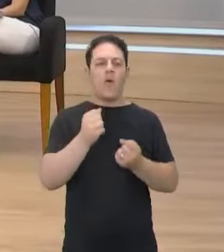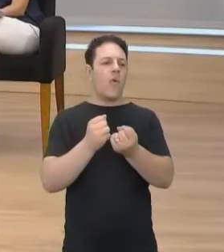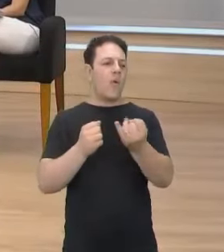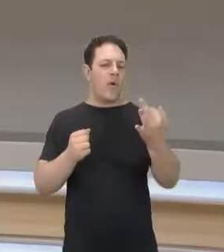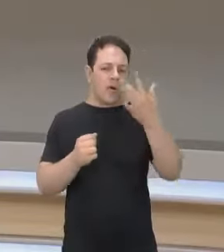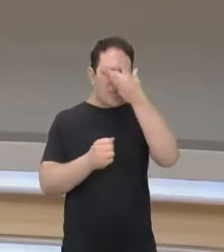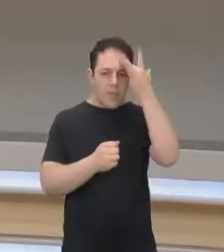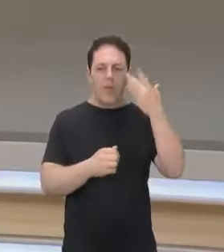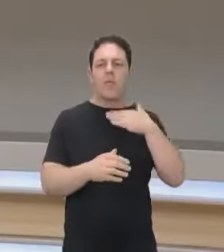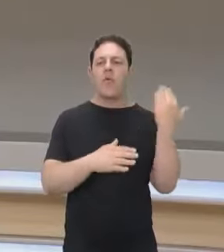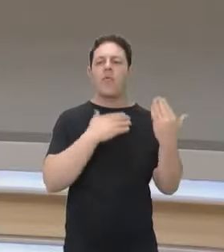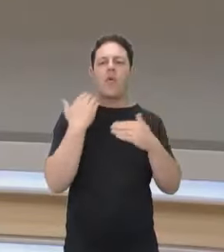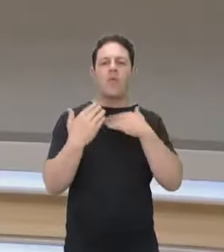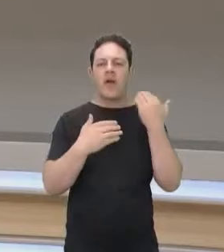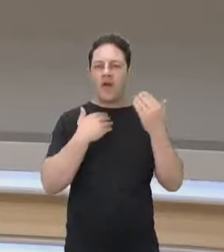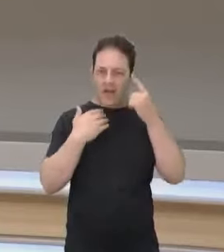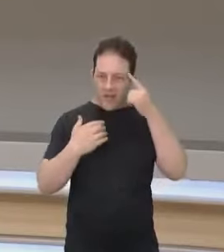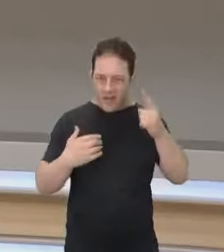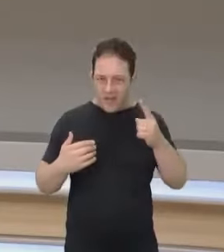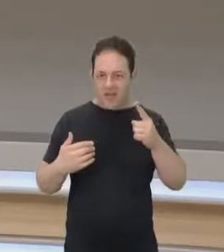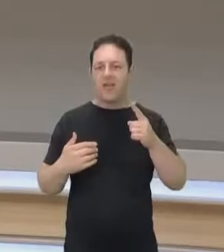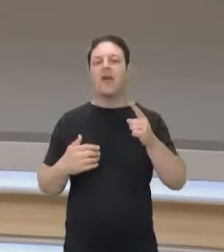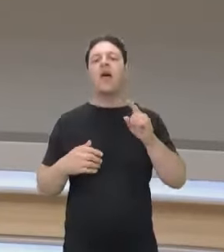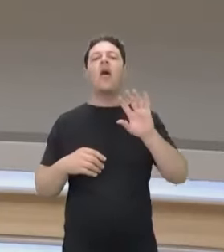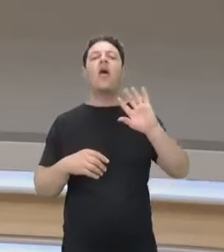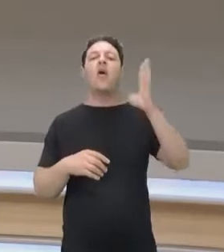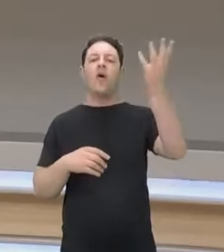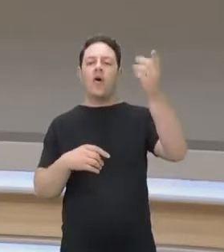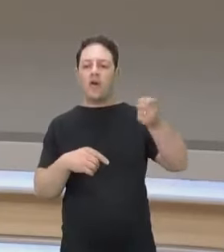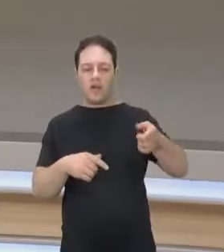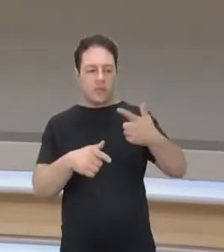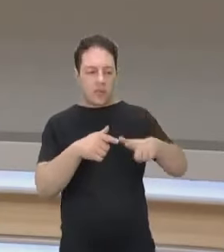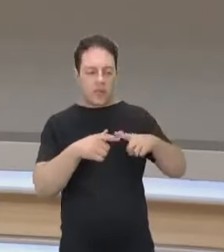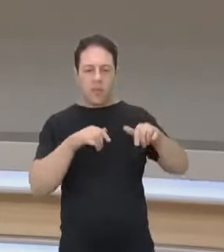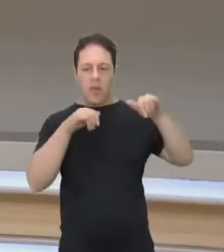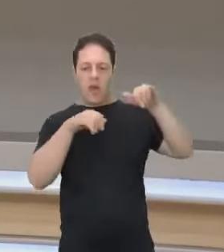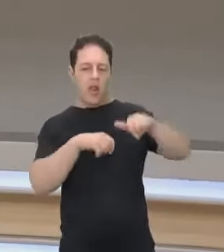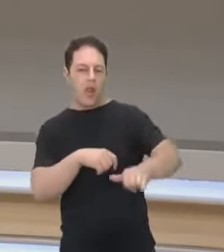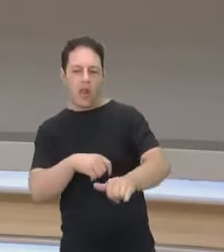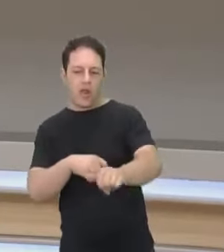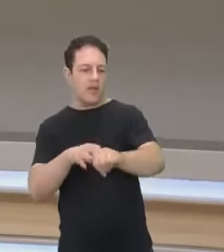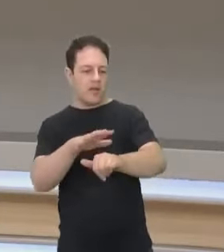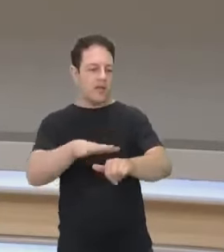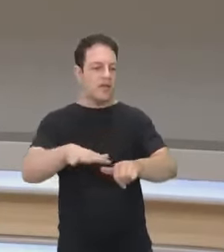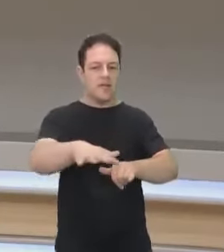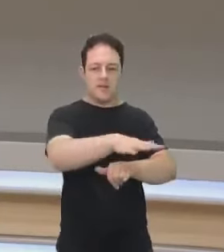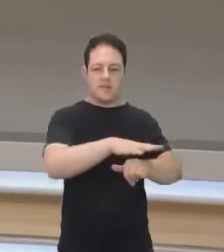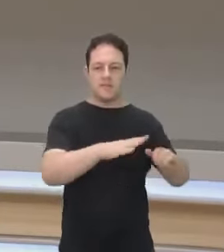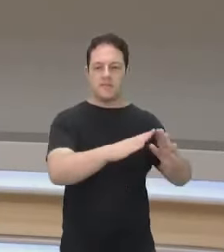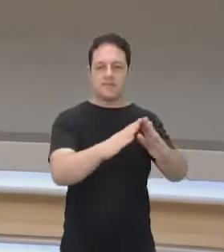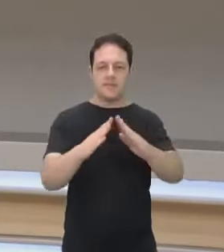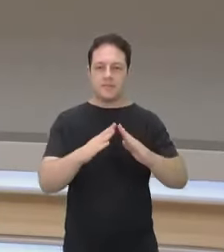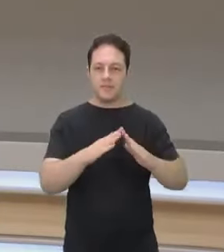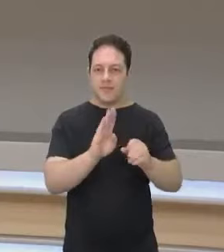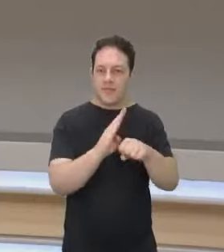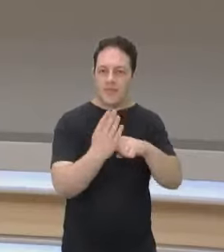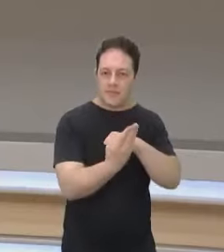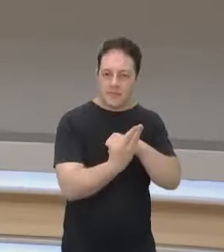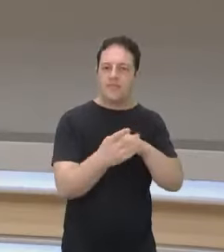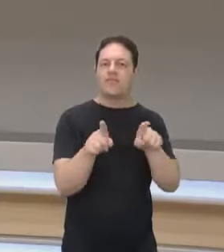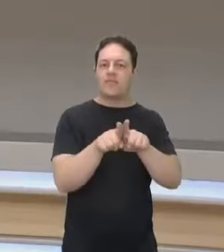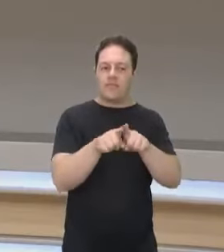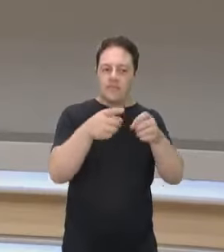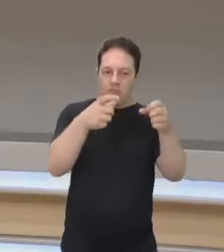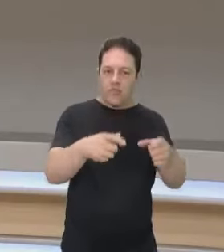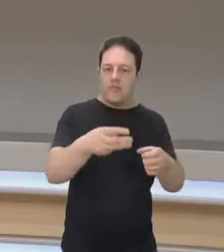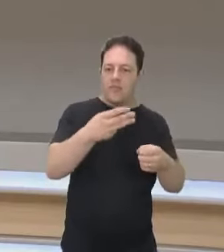de vítimas, né, o local onde aconteceu, você precisa, né, aquela comunidade, o pessoal daquele bairro, até mesmo o